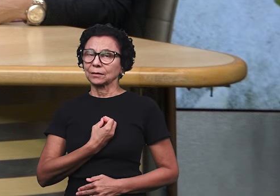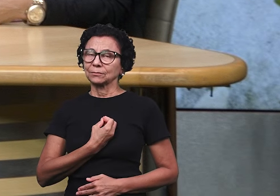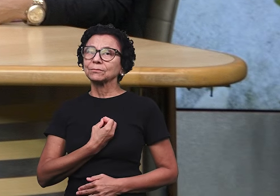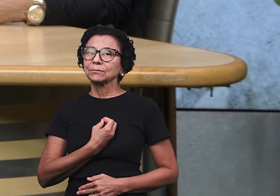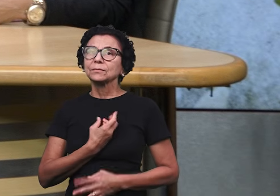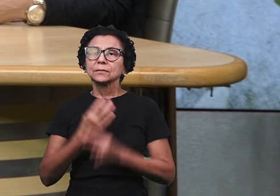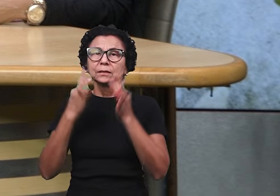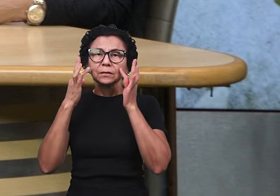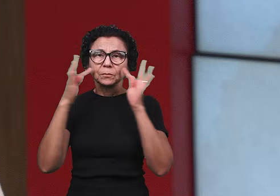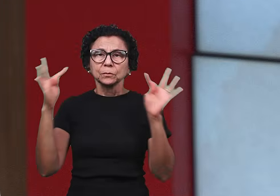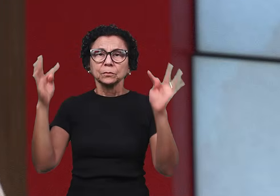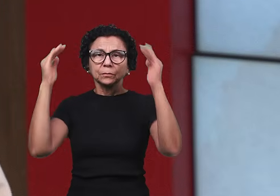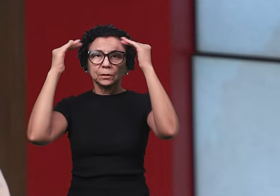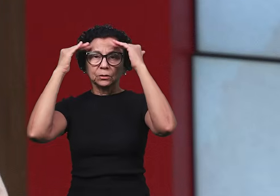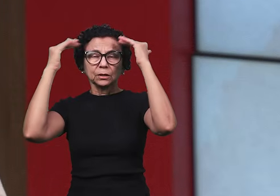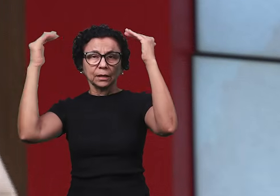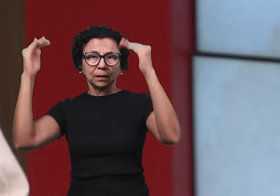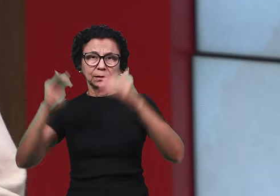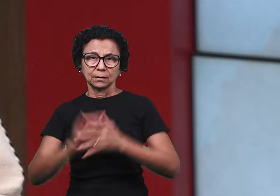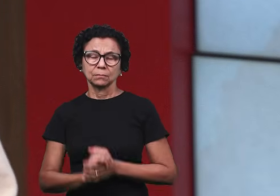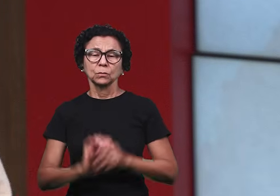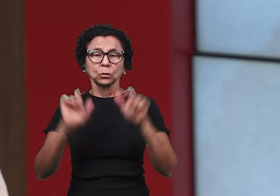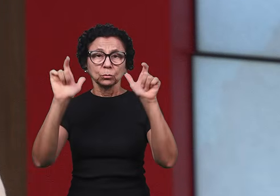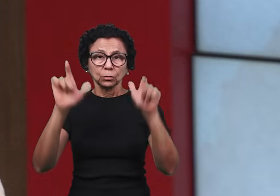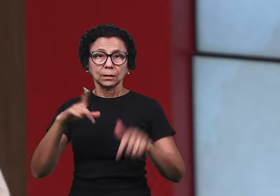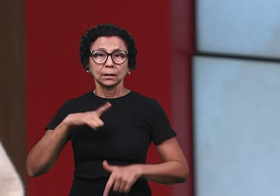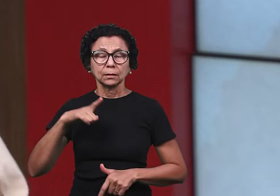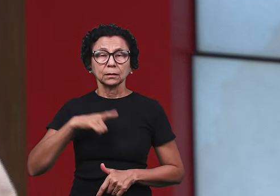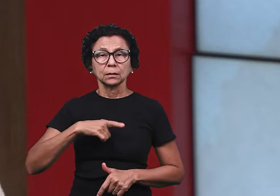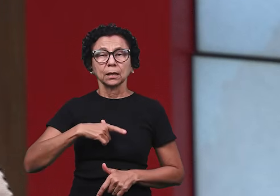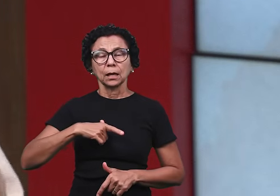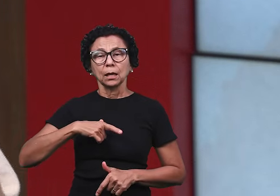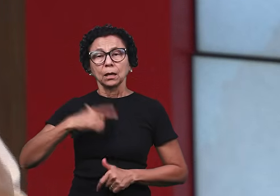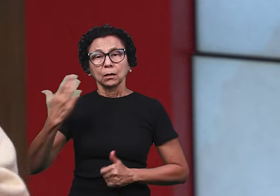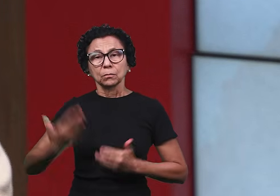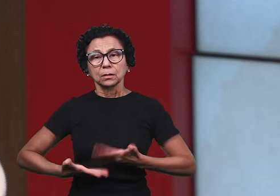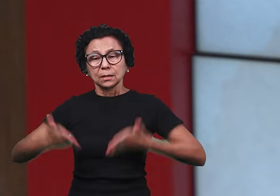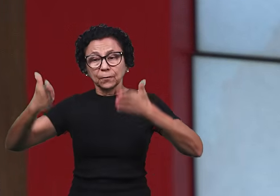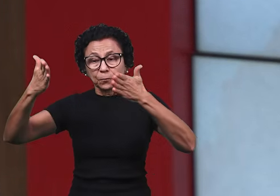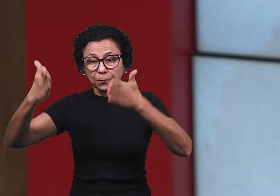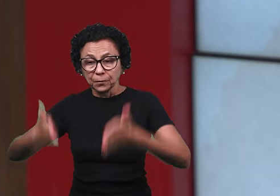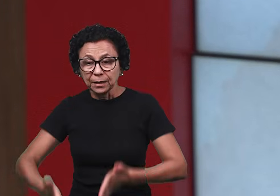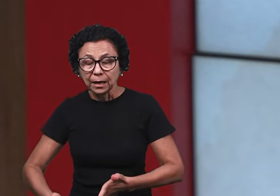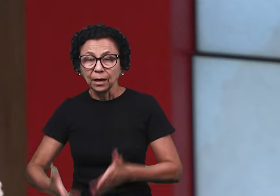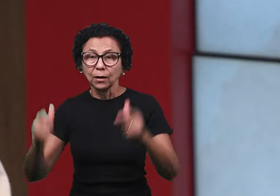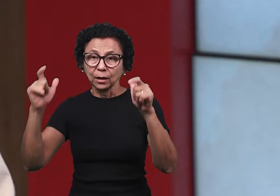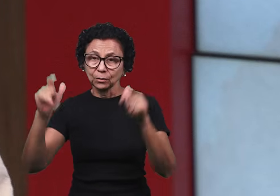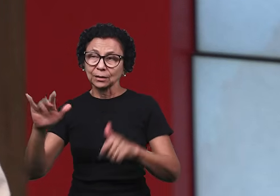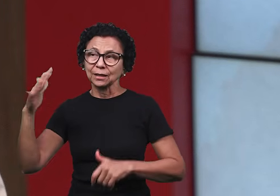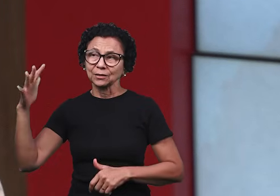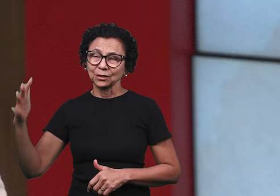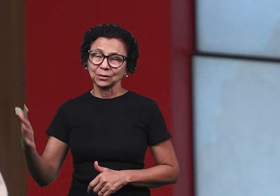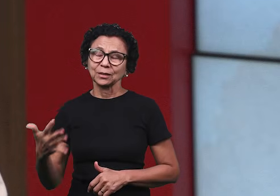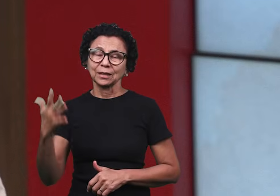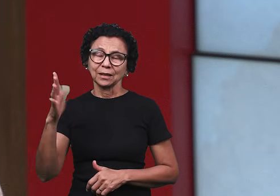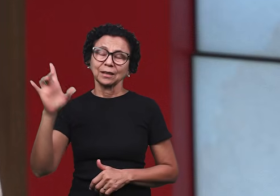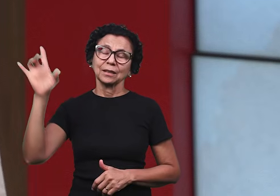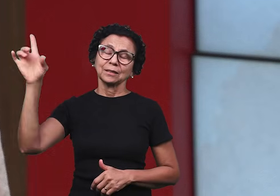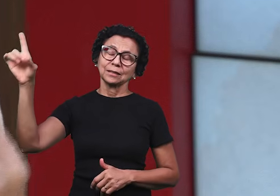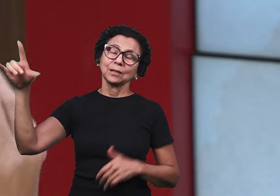obediência ao Senhor. Então, onde tem um servo fiel a Deus, ali há a verdadeira adoração. E o Senhor Jesus